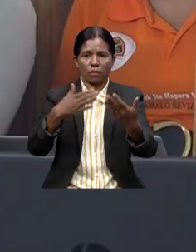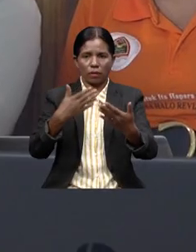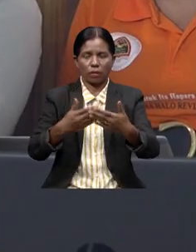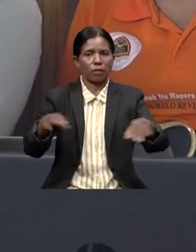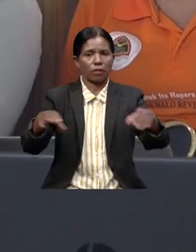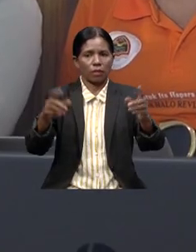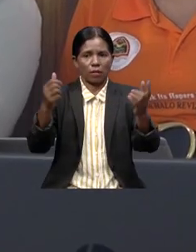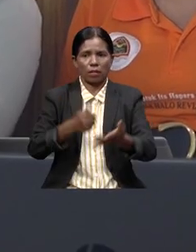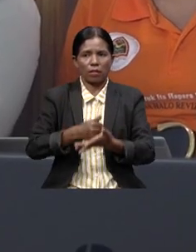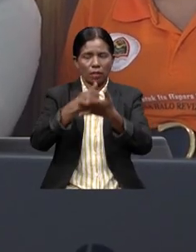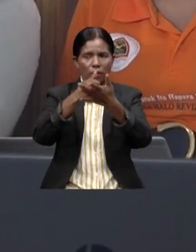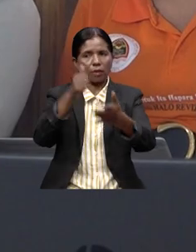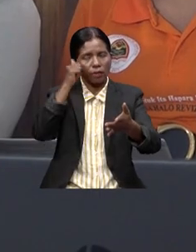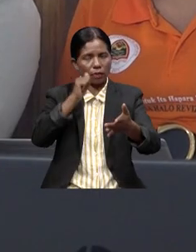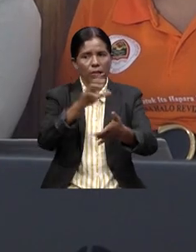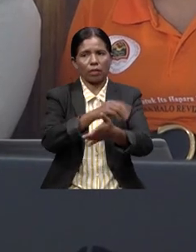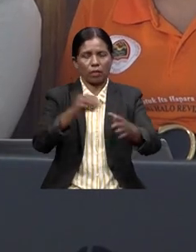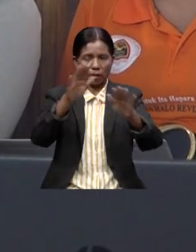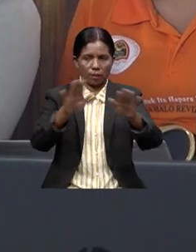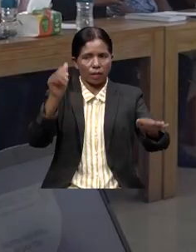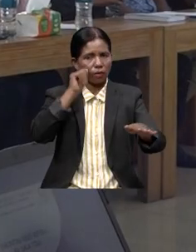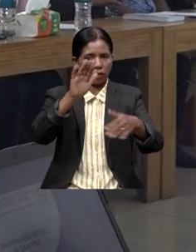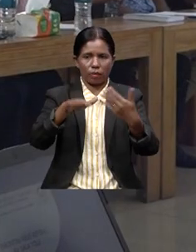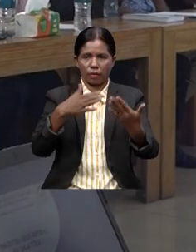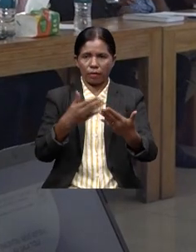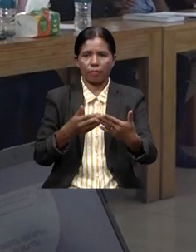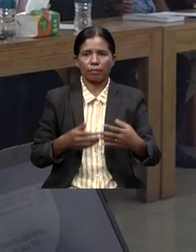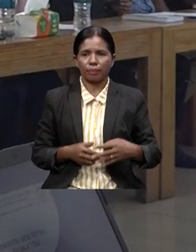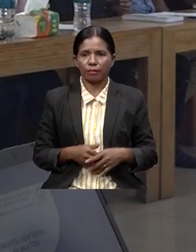serviço tau matam ba assunto feto no labarik feto sira. Equipa cobertura, GMN.